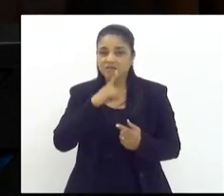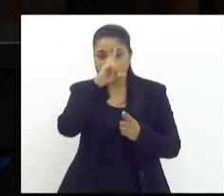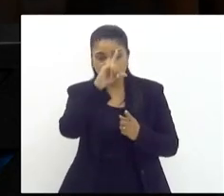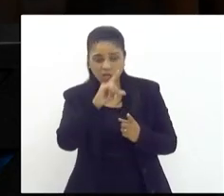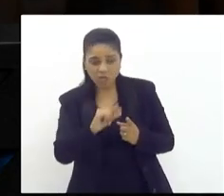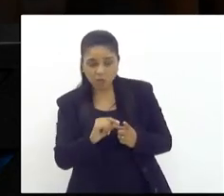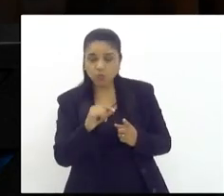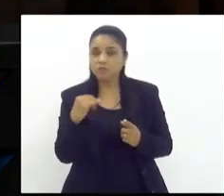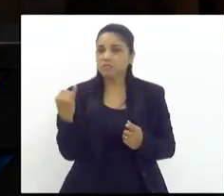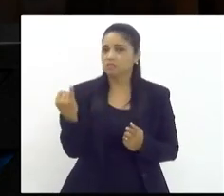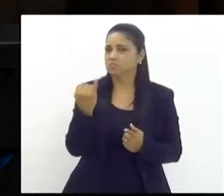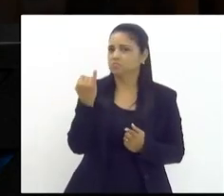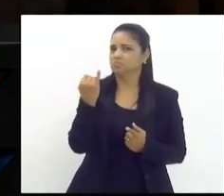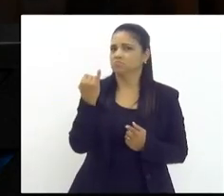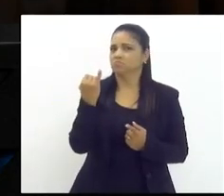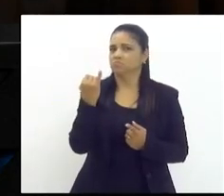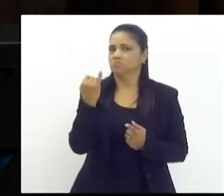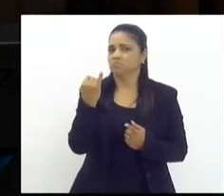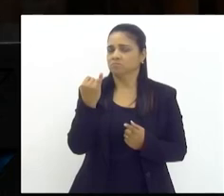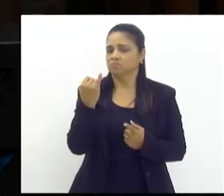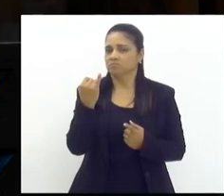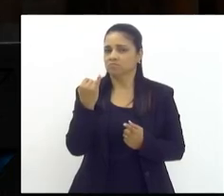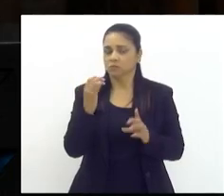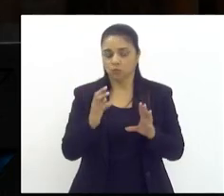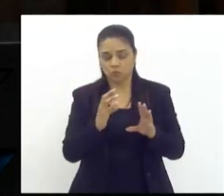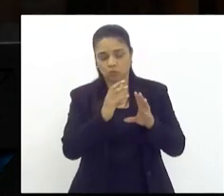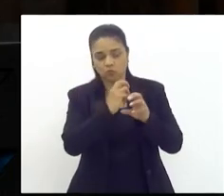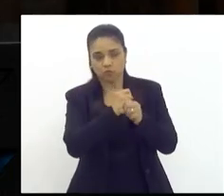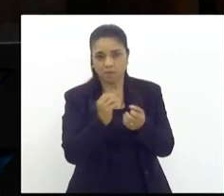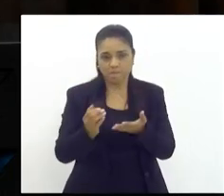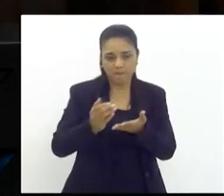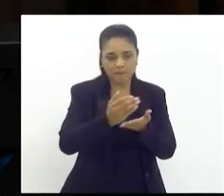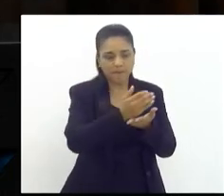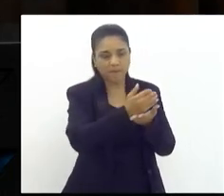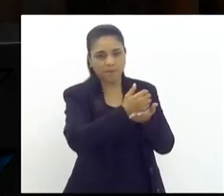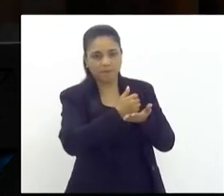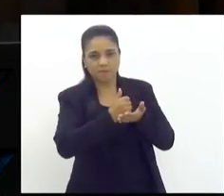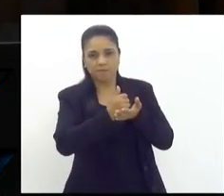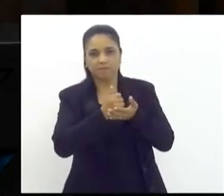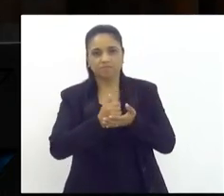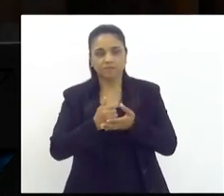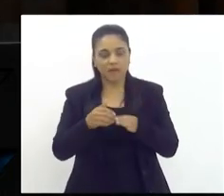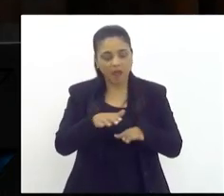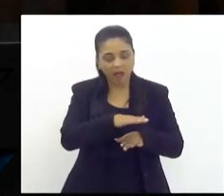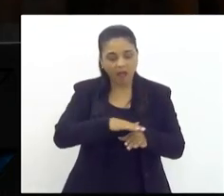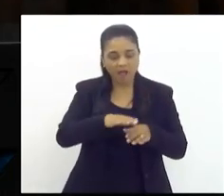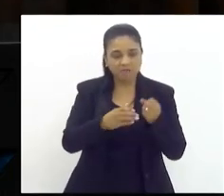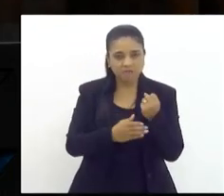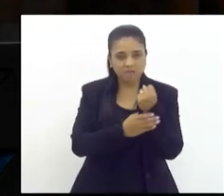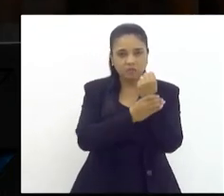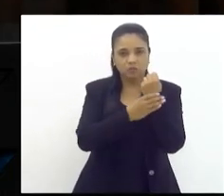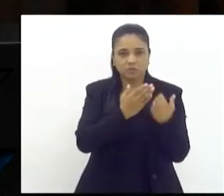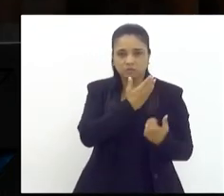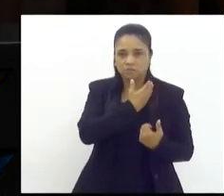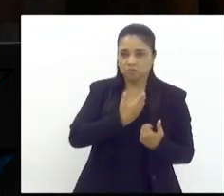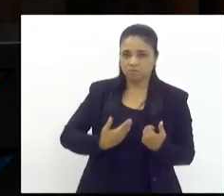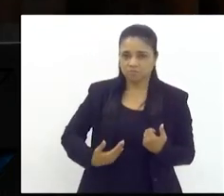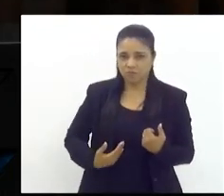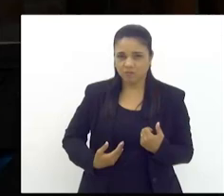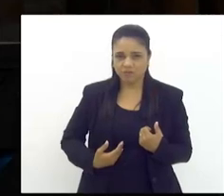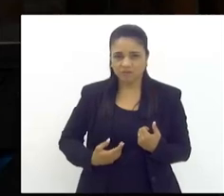importante naquilo que seria o orçamento para a área de inteligência das polícias do Rio de Janeiro